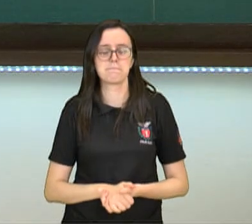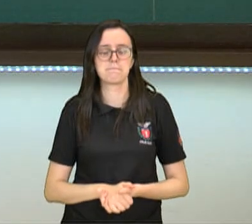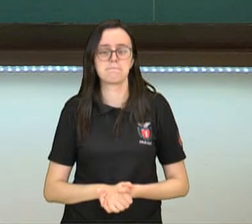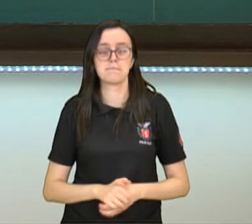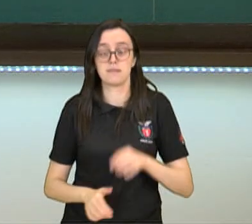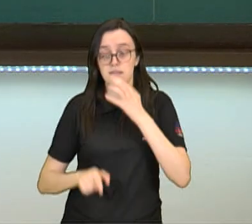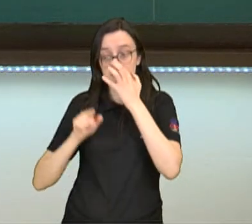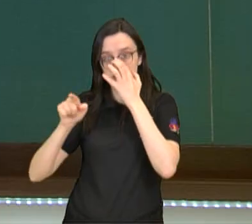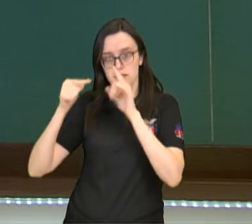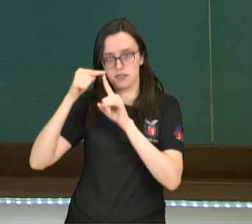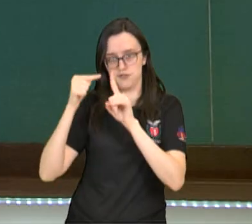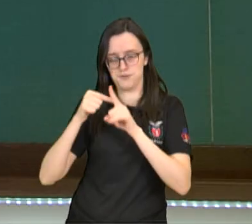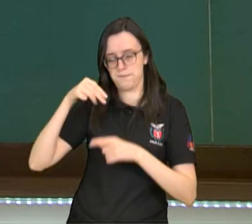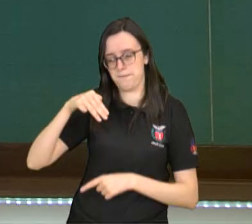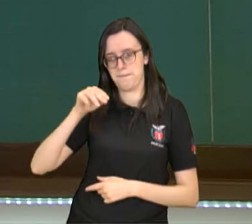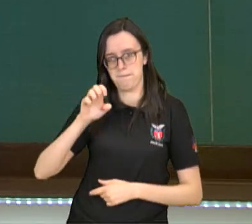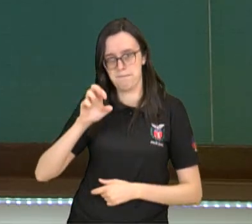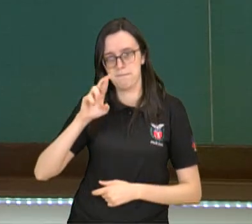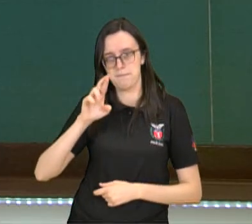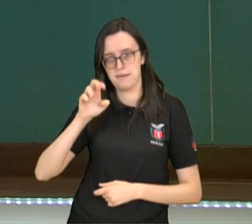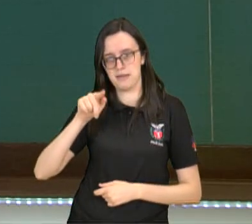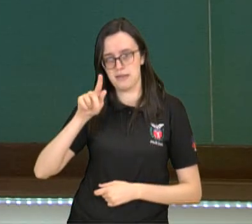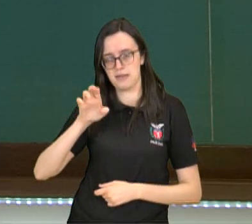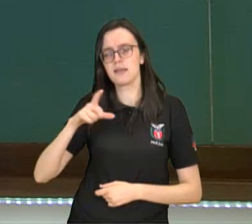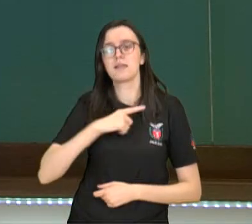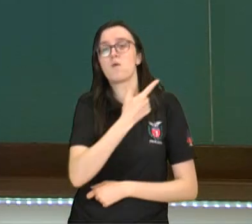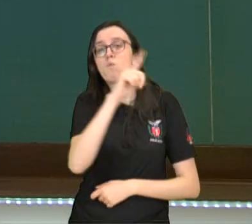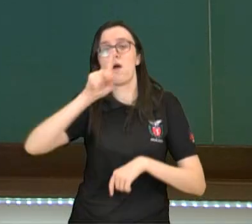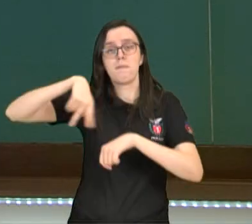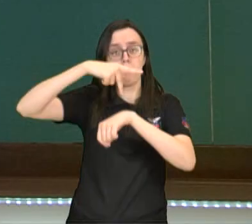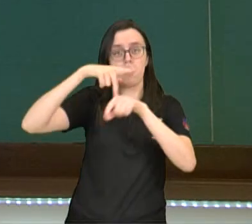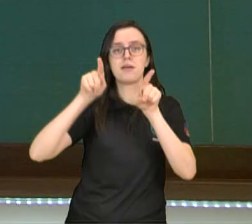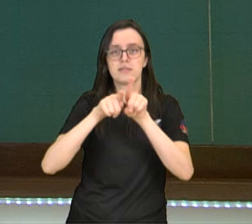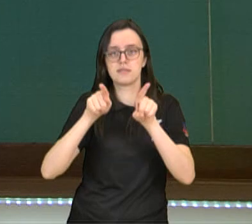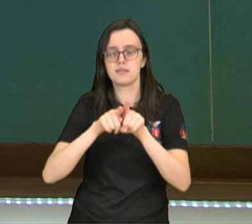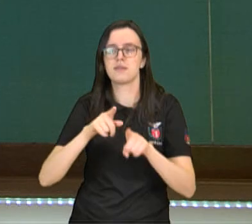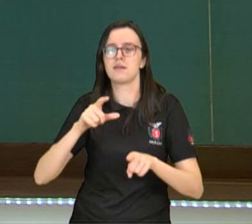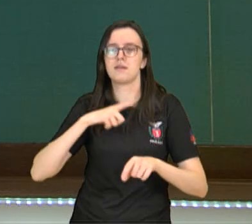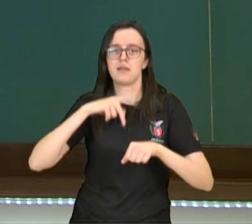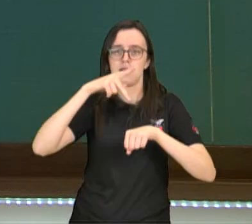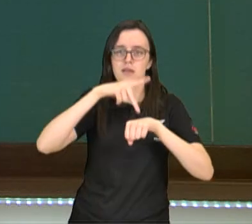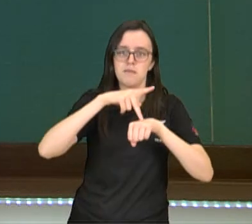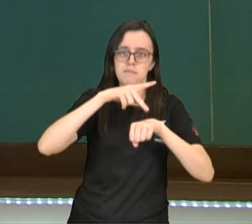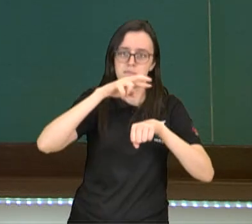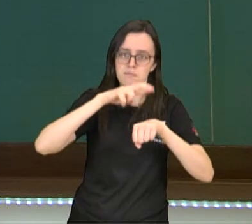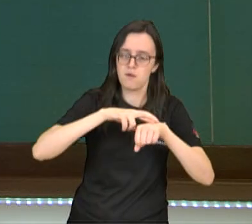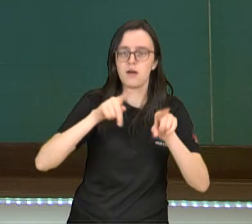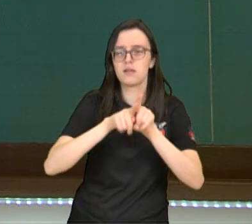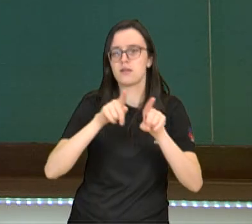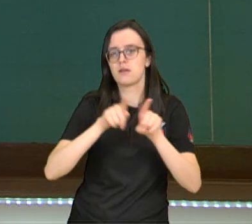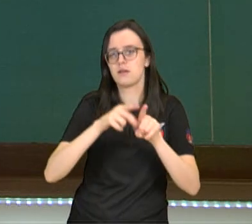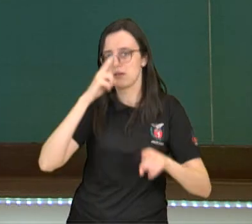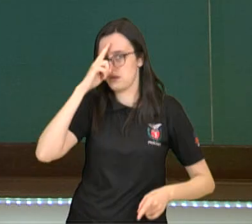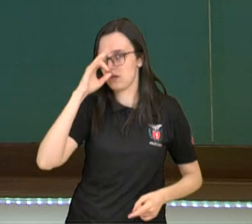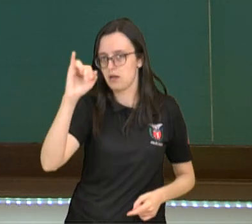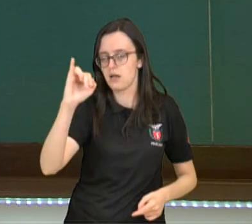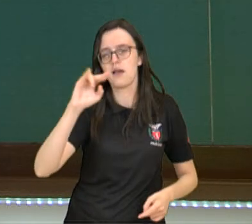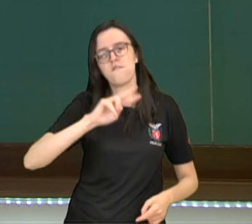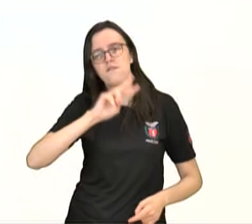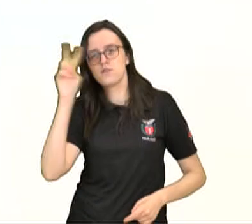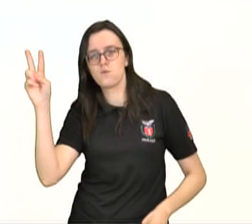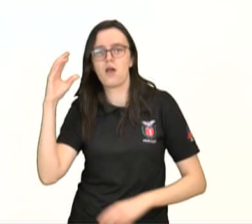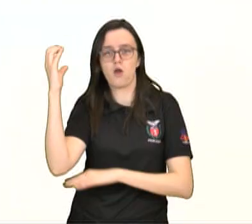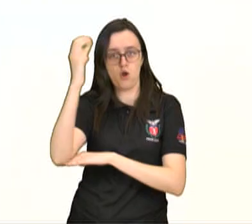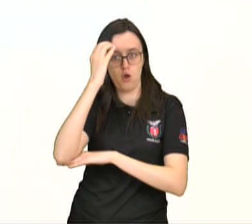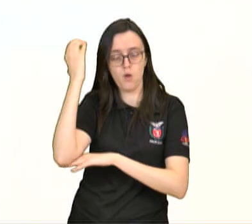Então, o merengue ele acabou criando raízes em outros países também, como Porto Rico, Haiti, Venezuela e Colômbia.